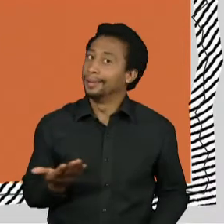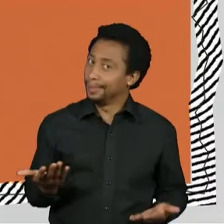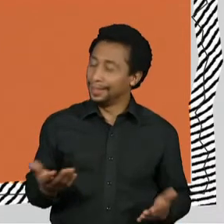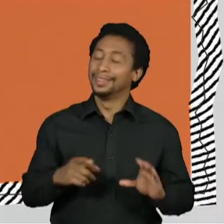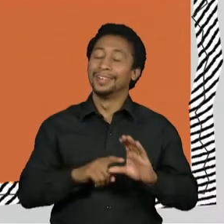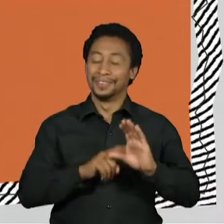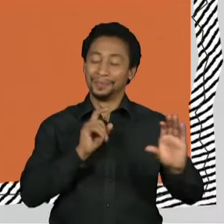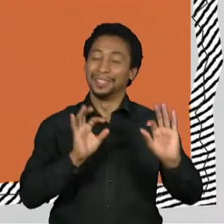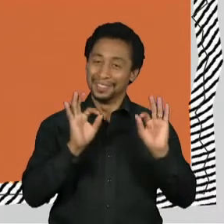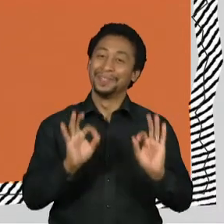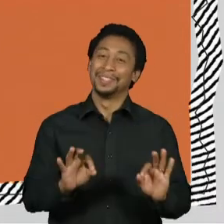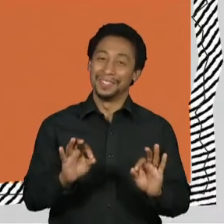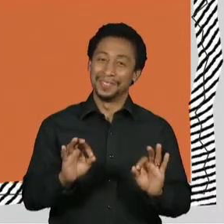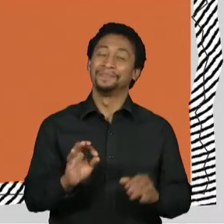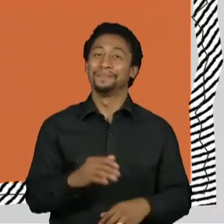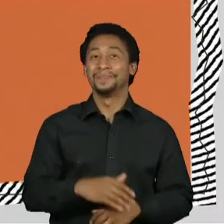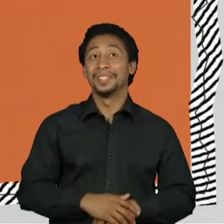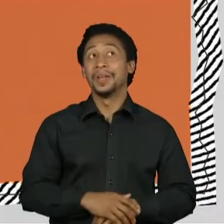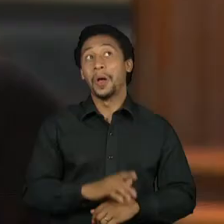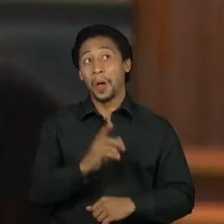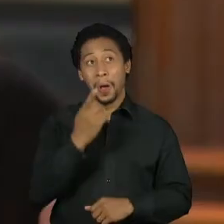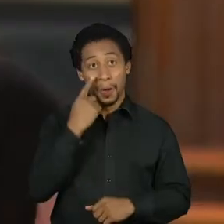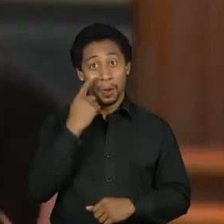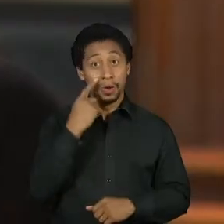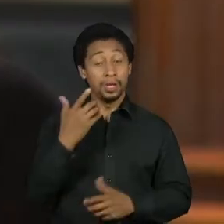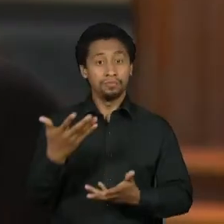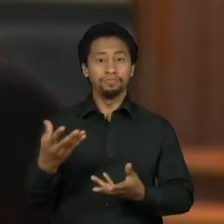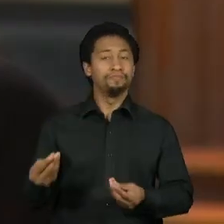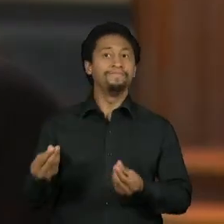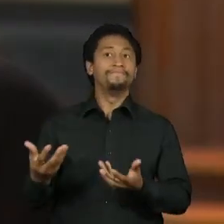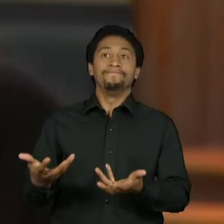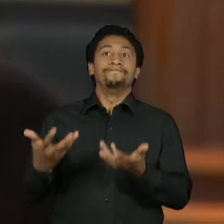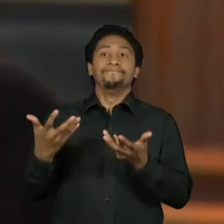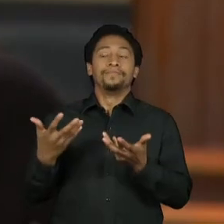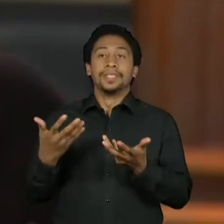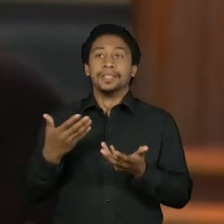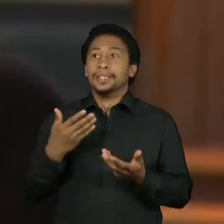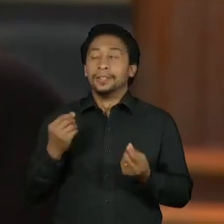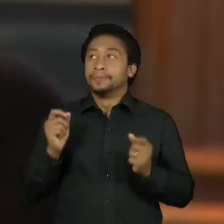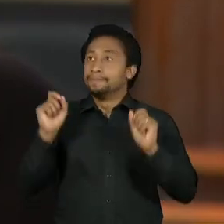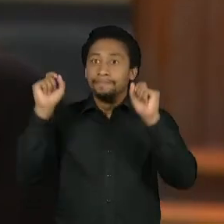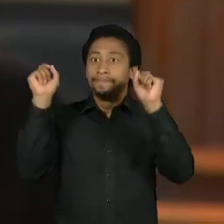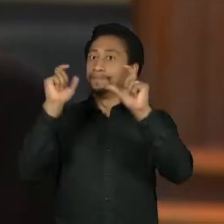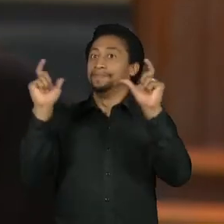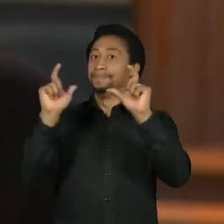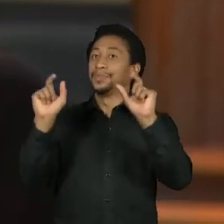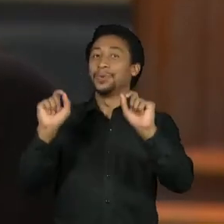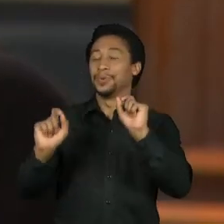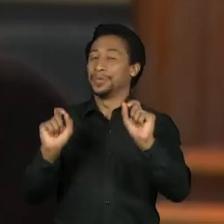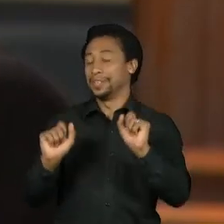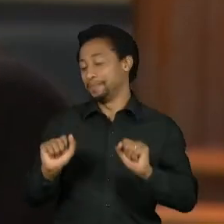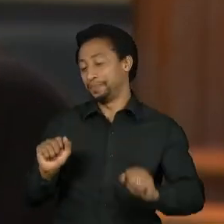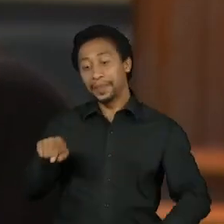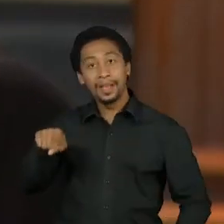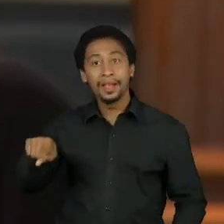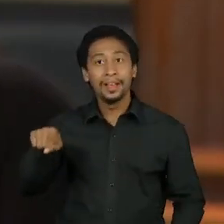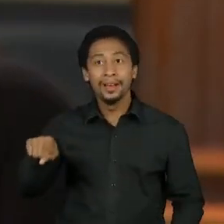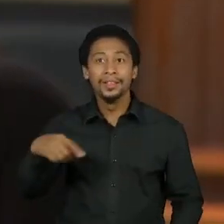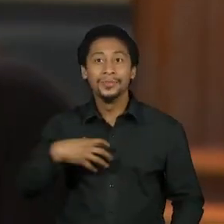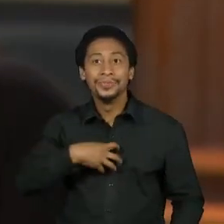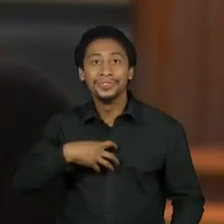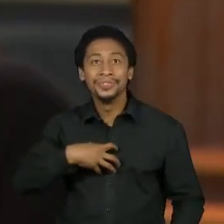ela tem muita autonomia e ela tem uma coisa que foi uma coisa que me impressionou muito quando a gente já conheceu é que ela tinha muita